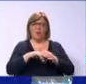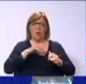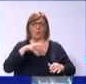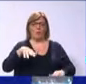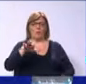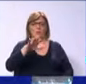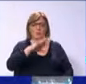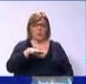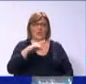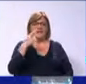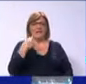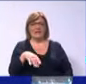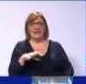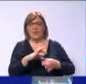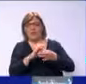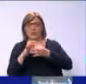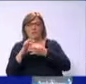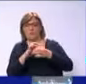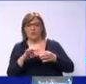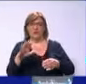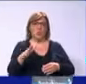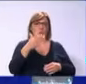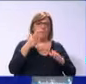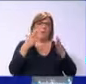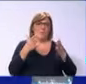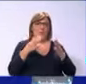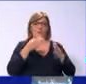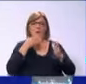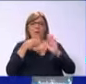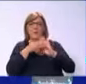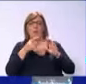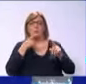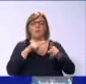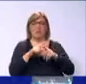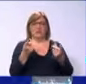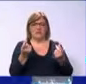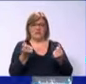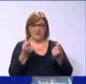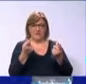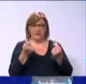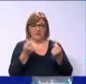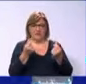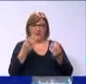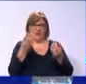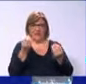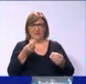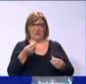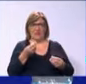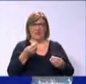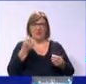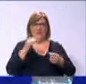clube estão dependentes de uma mão que os alimenta política e financeiramente e tão premiáveis